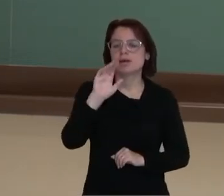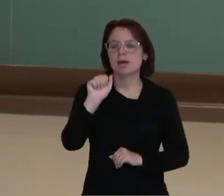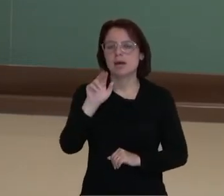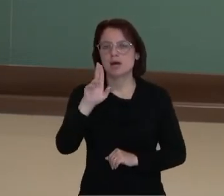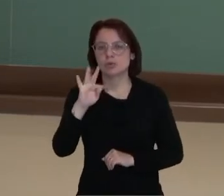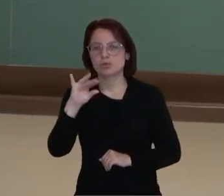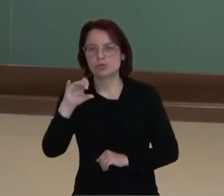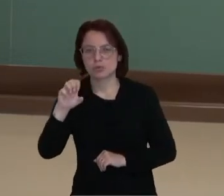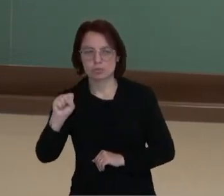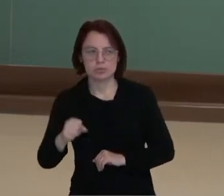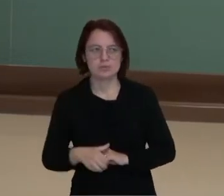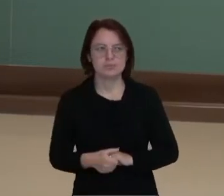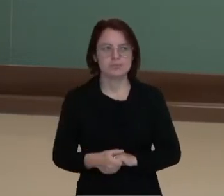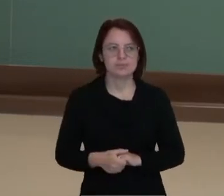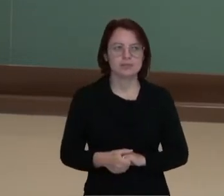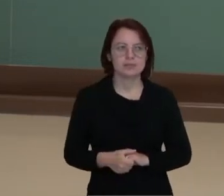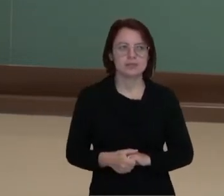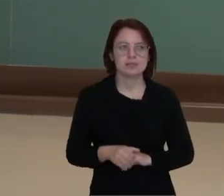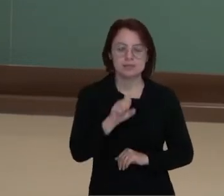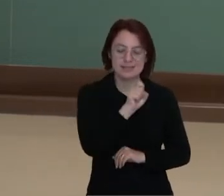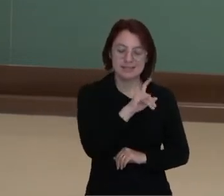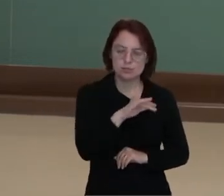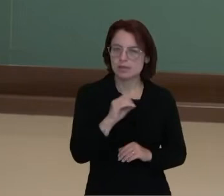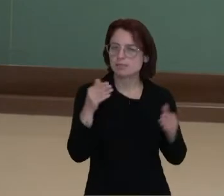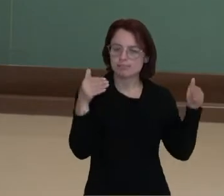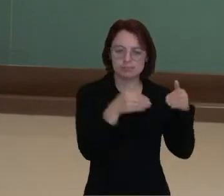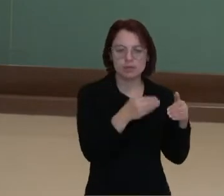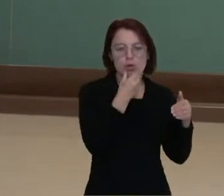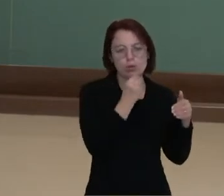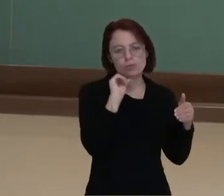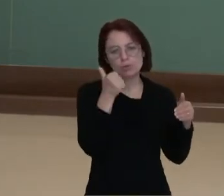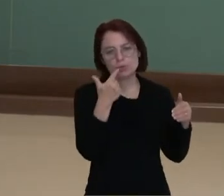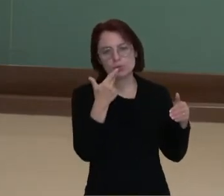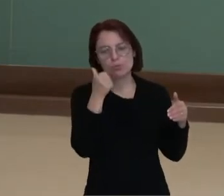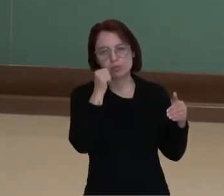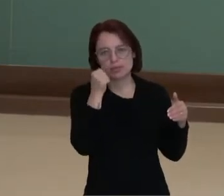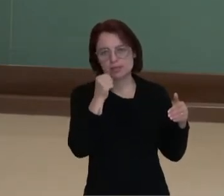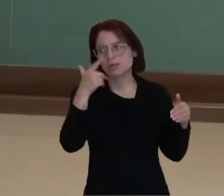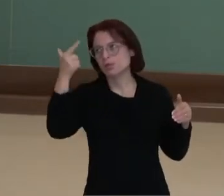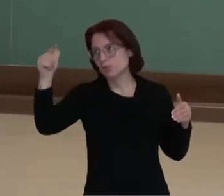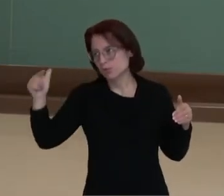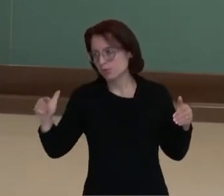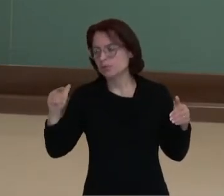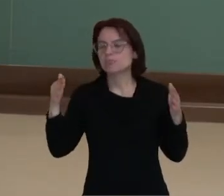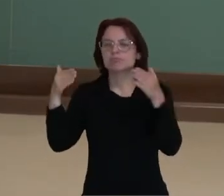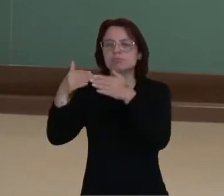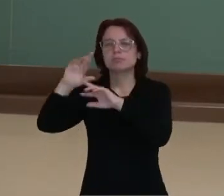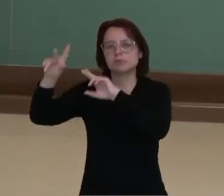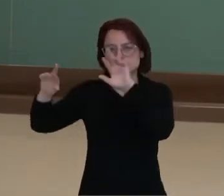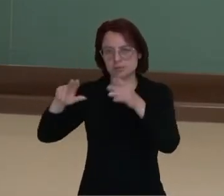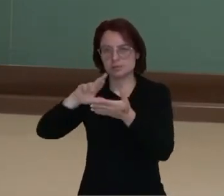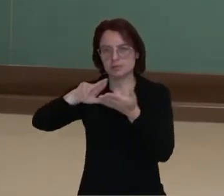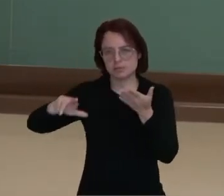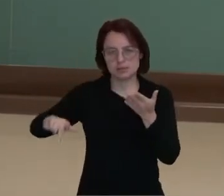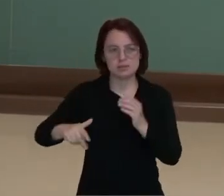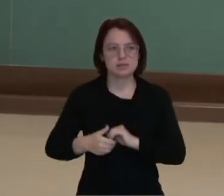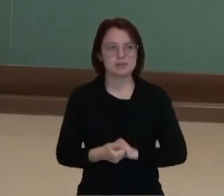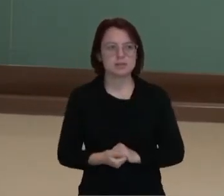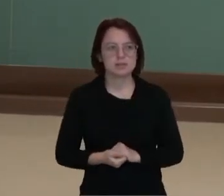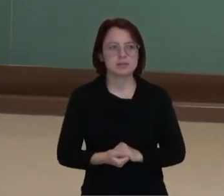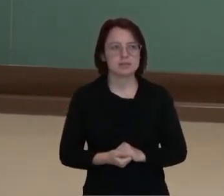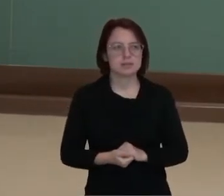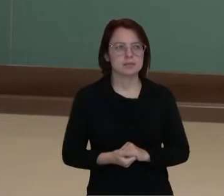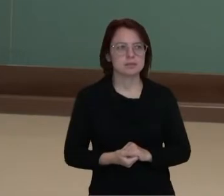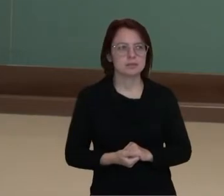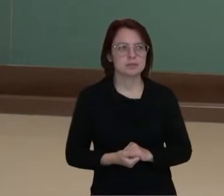cromossomos sexuais vão dar as características sexuais. E os outros cromossomos, né, todos vão dar as outras características que tem